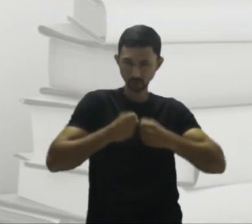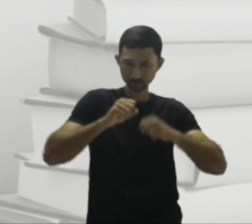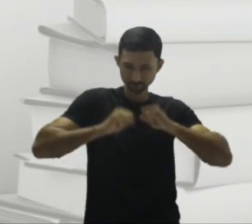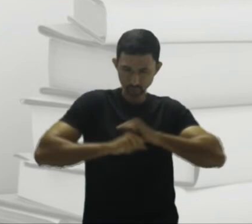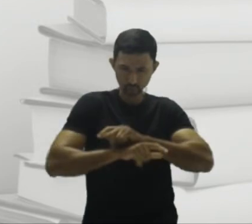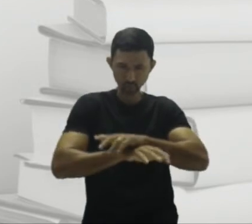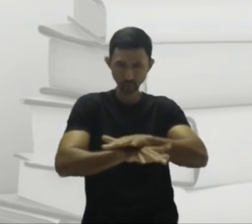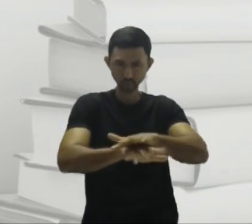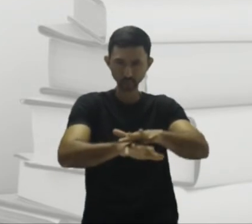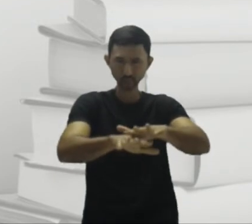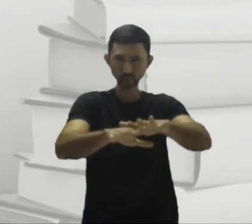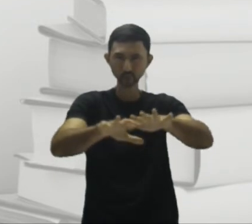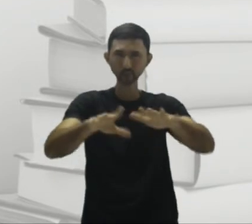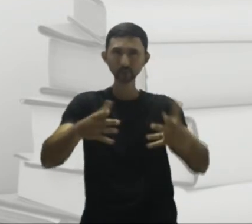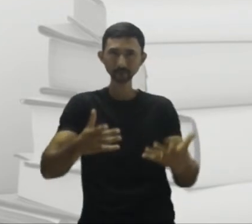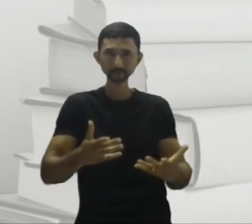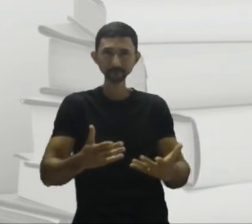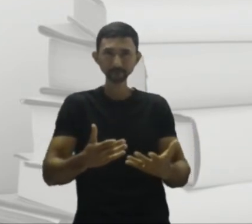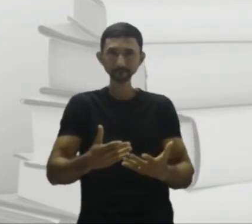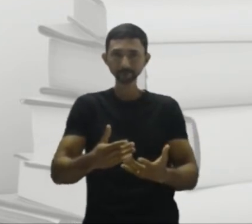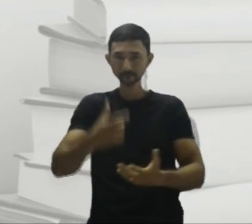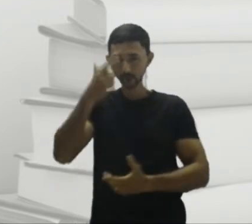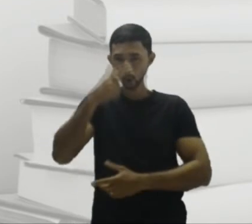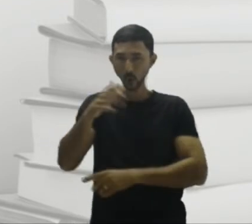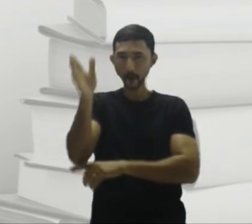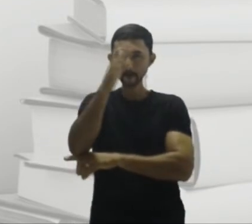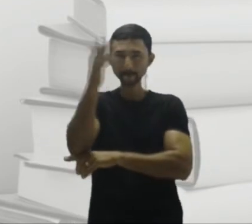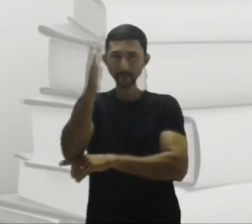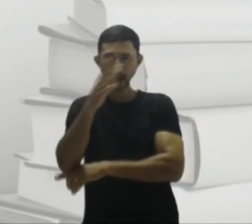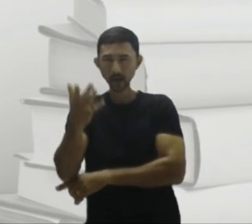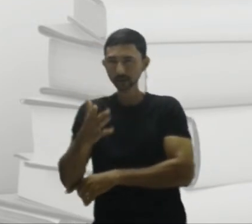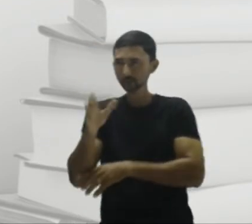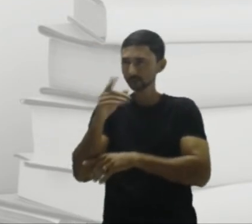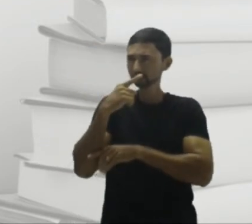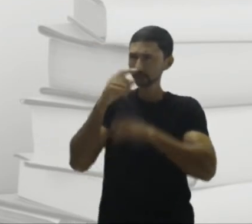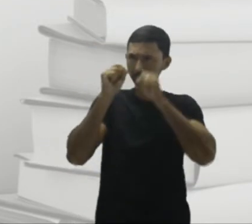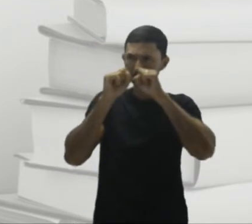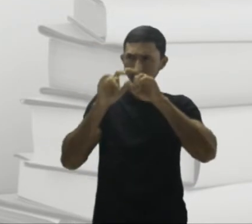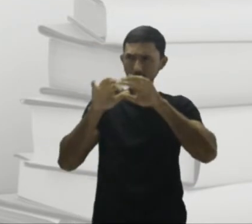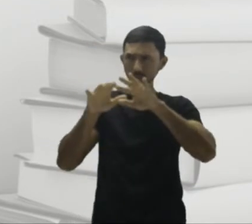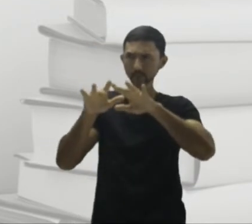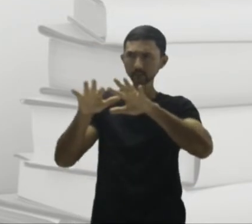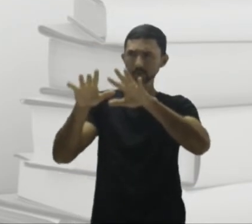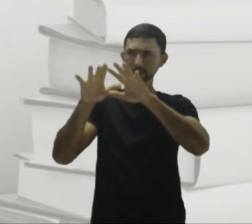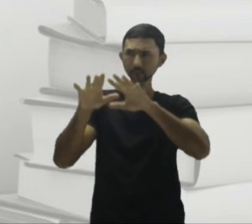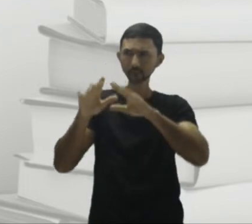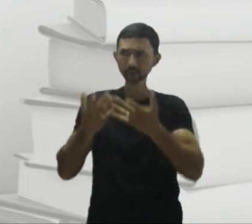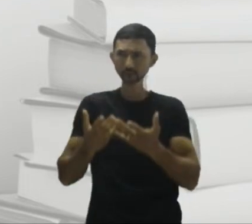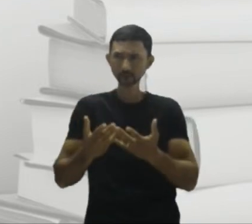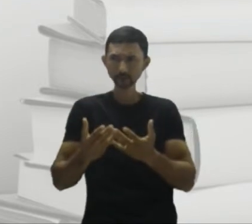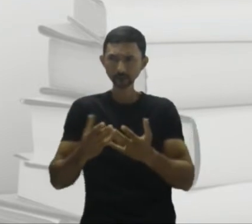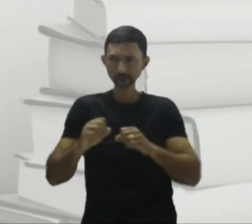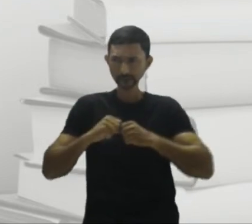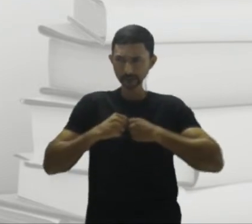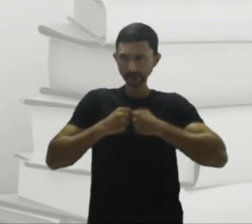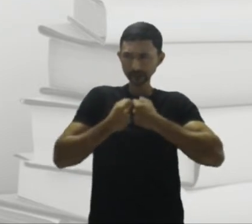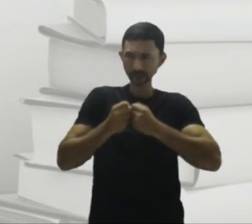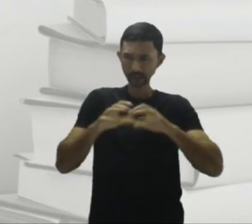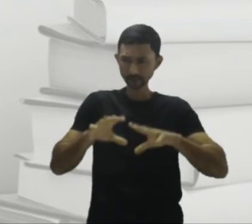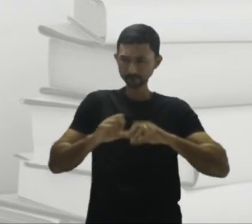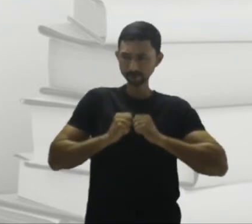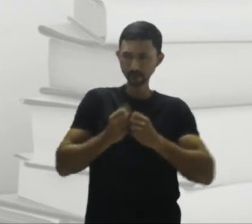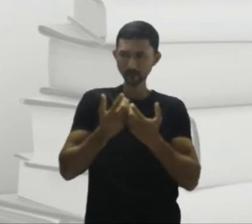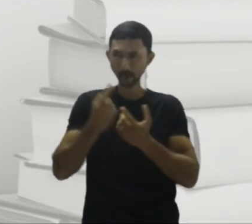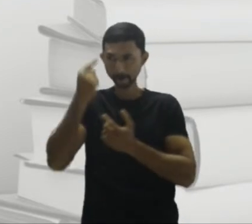terra. Aragorn, sob a sua bandeira, estava silencioso e austero, como algum perdido